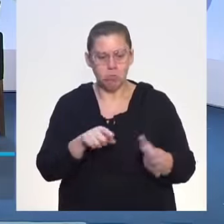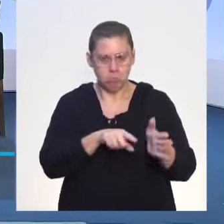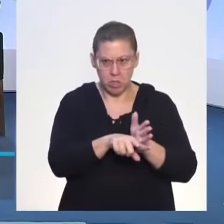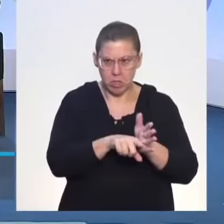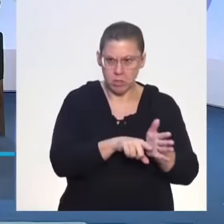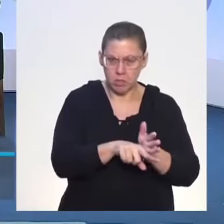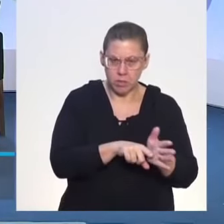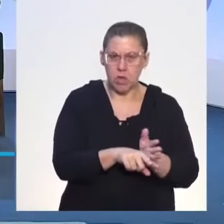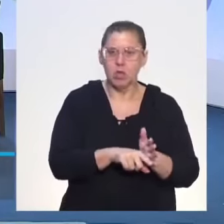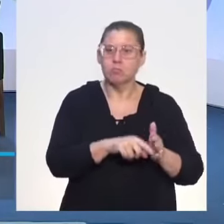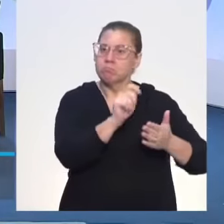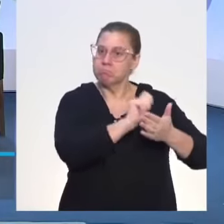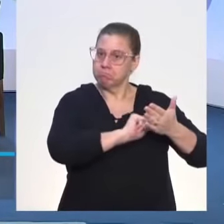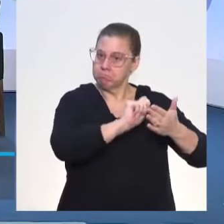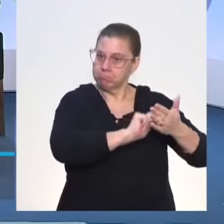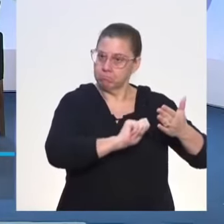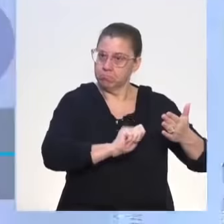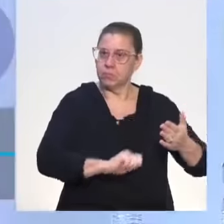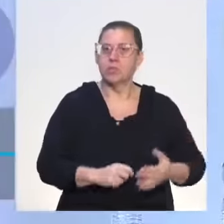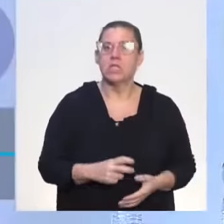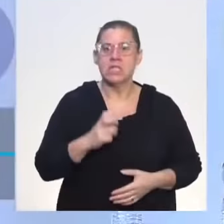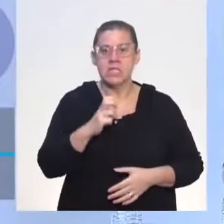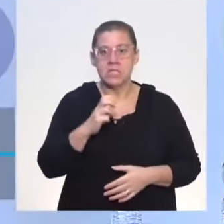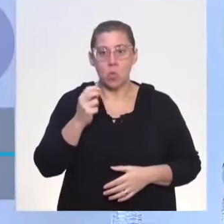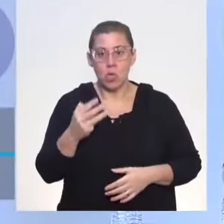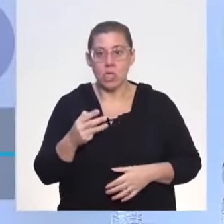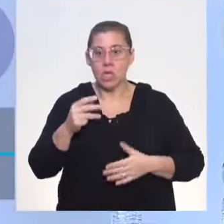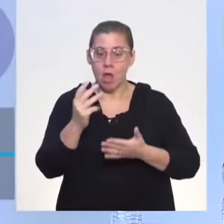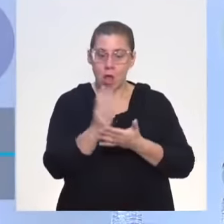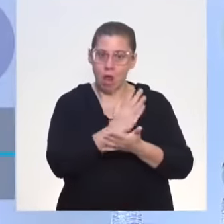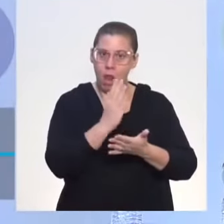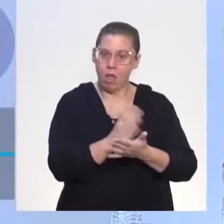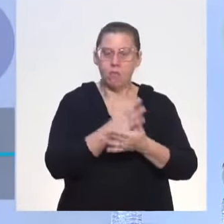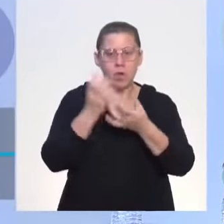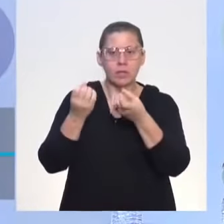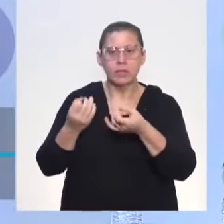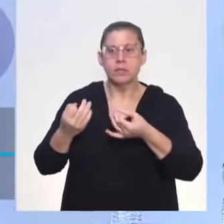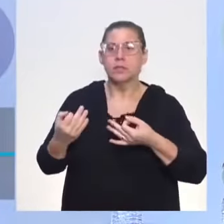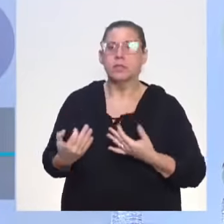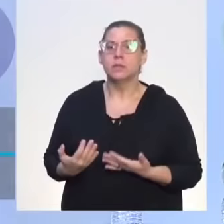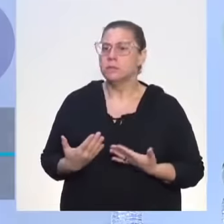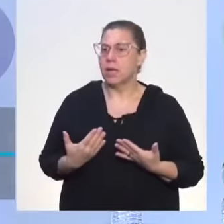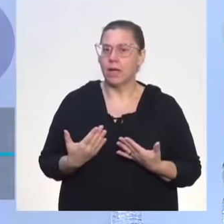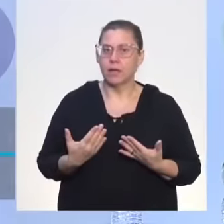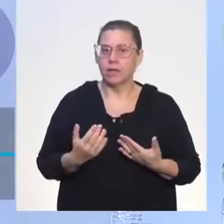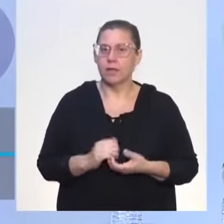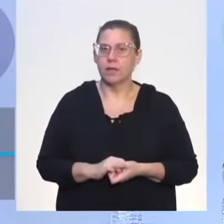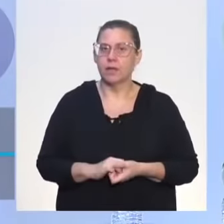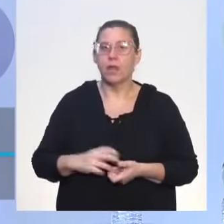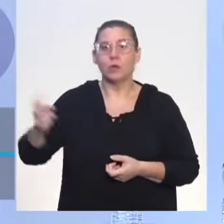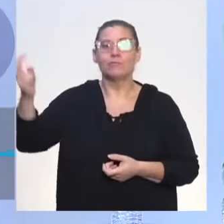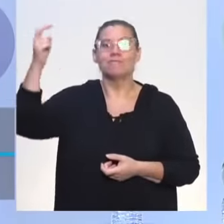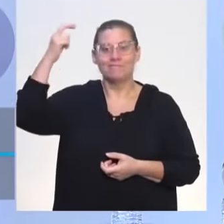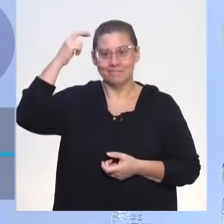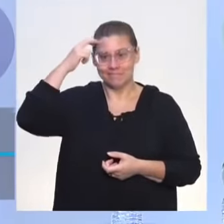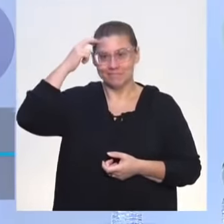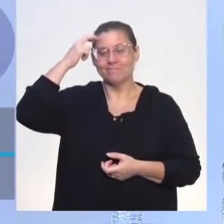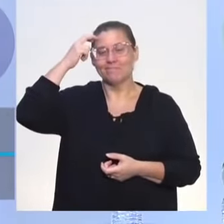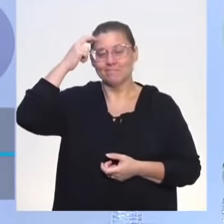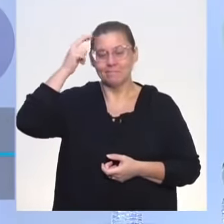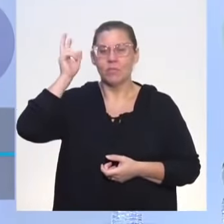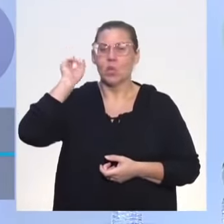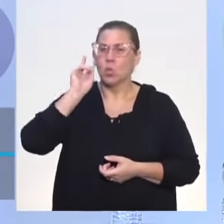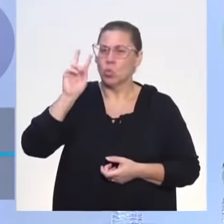pesquisador, escritor de mais de 53 livros. Ele vai falar um pouquinho para a gente dessa cultura, né? Das